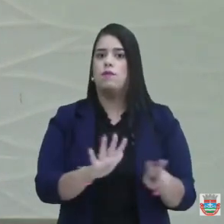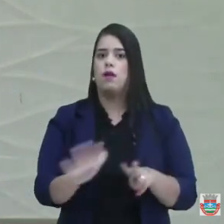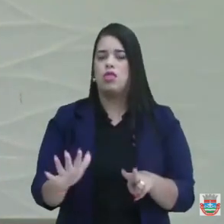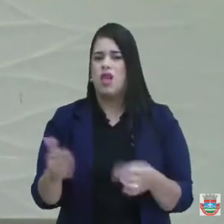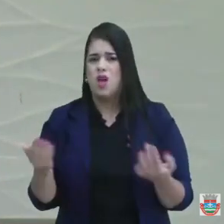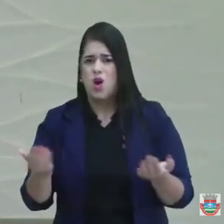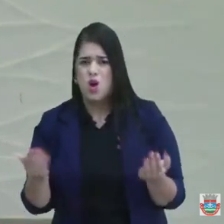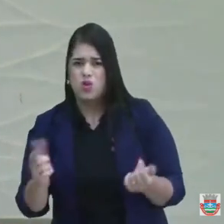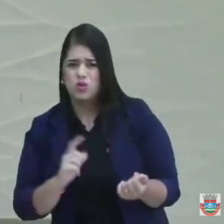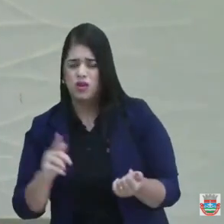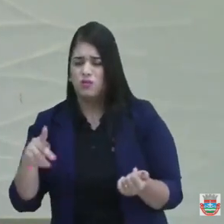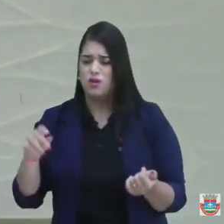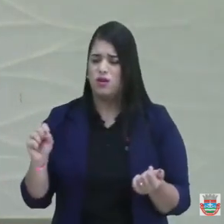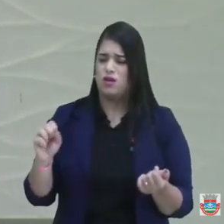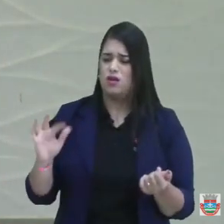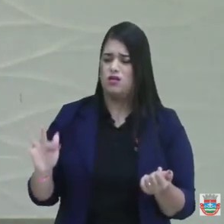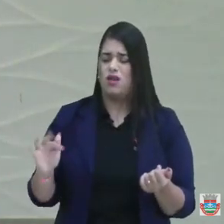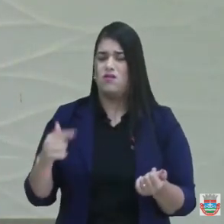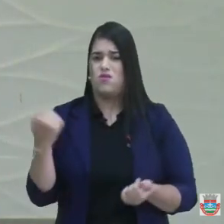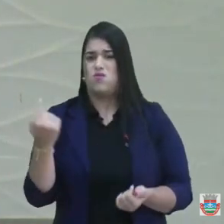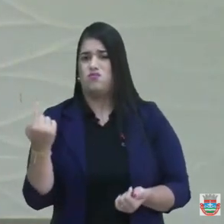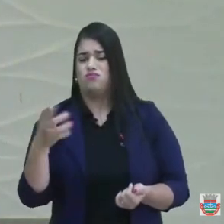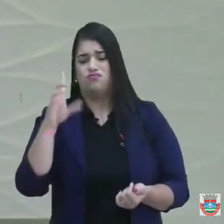Hoje tem PSF, que o médico vai um dia por semana.